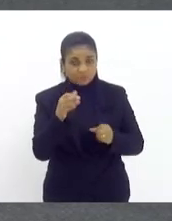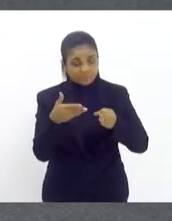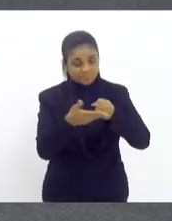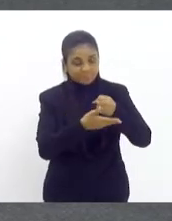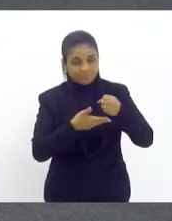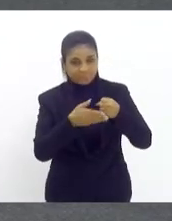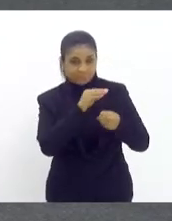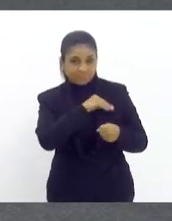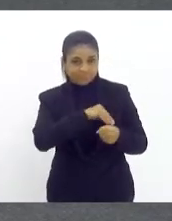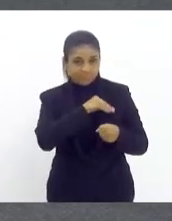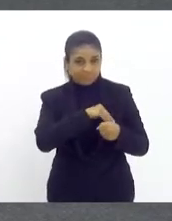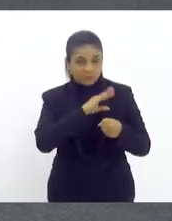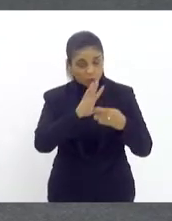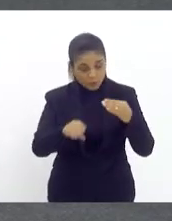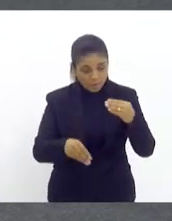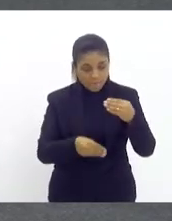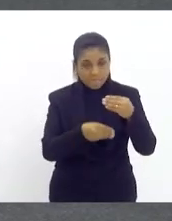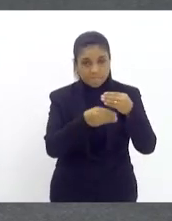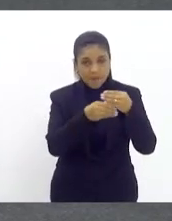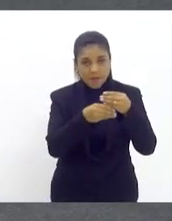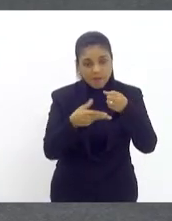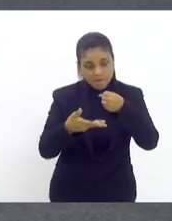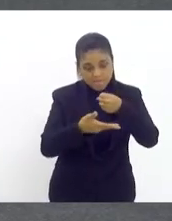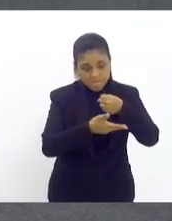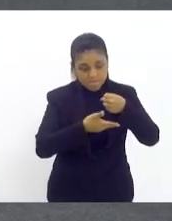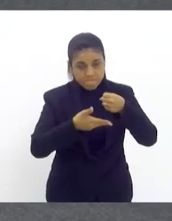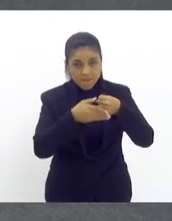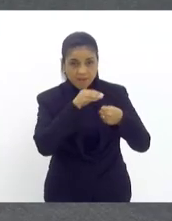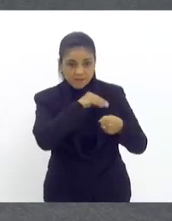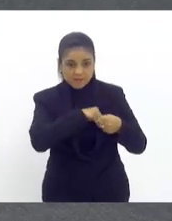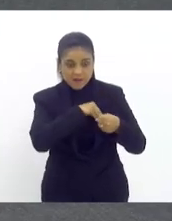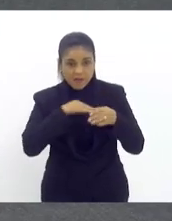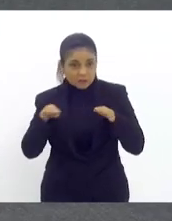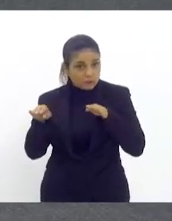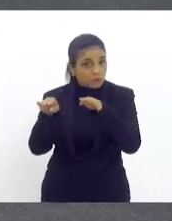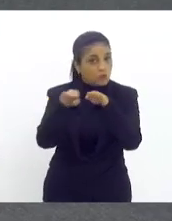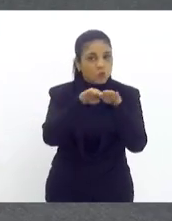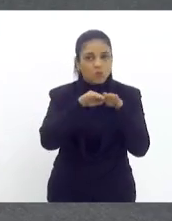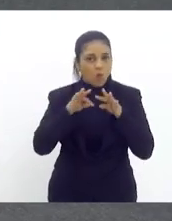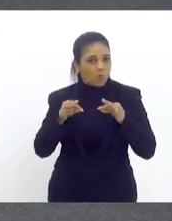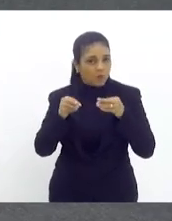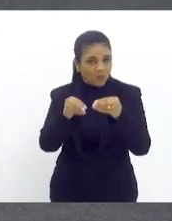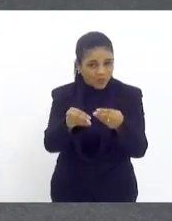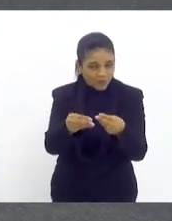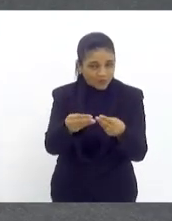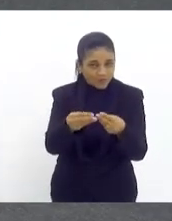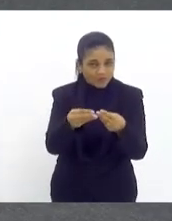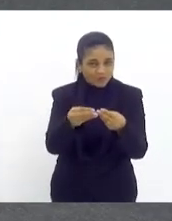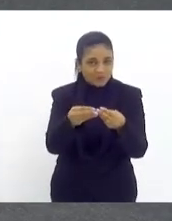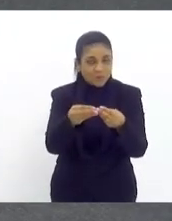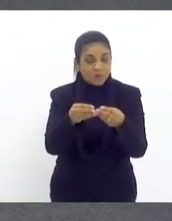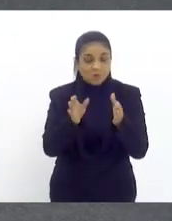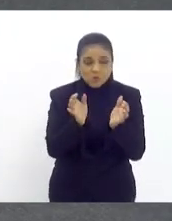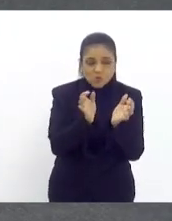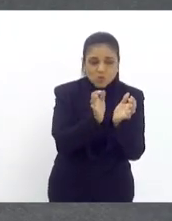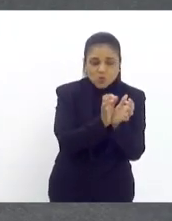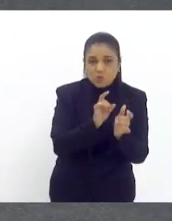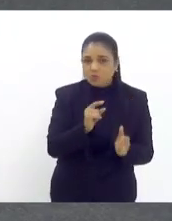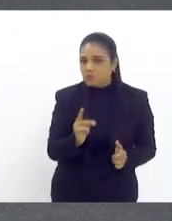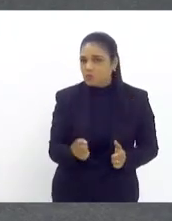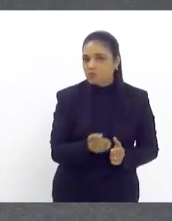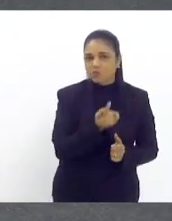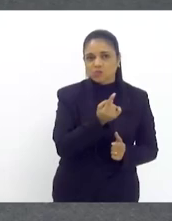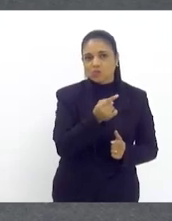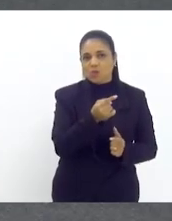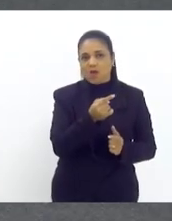implementa o piso que é a base deveria ser para todos porém apenas para um determinado grupo Você é chata